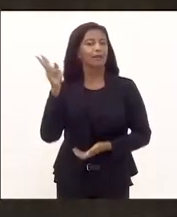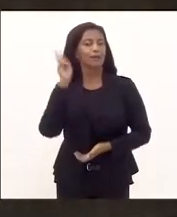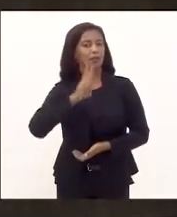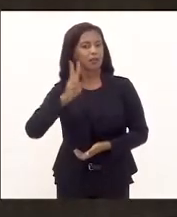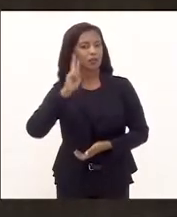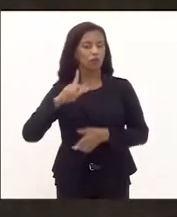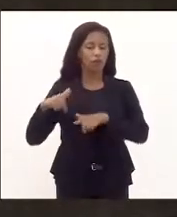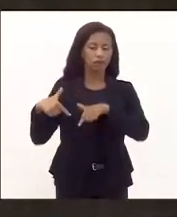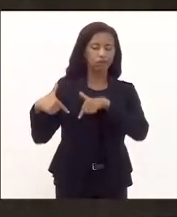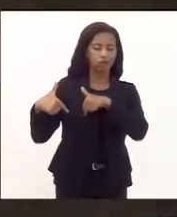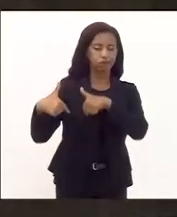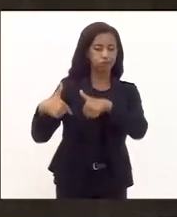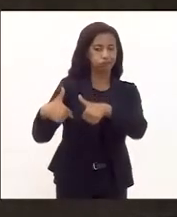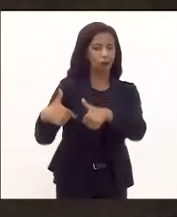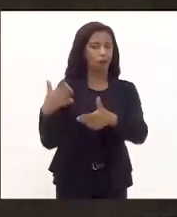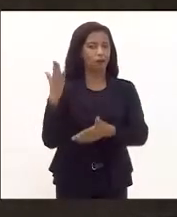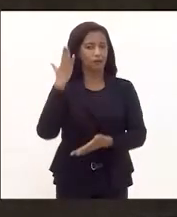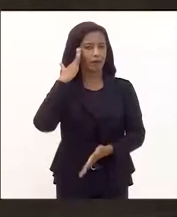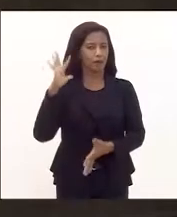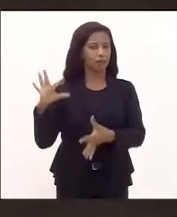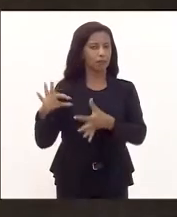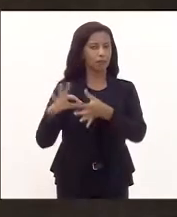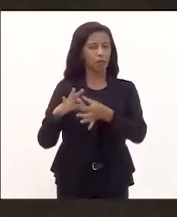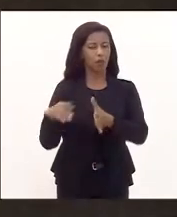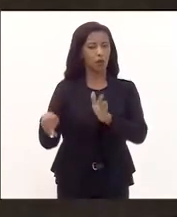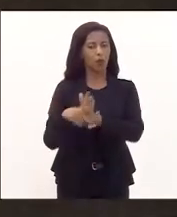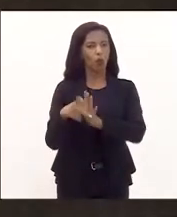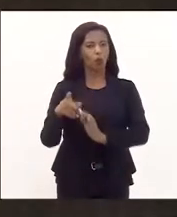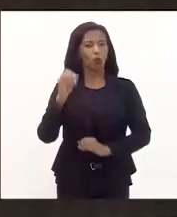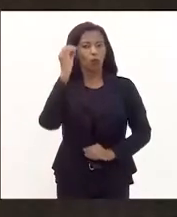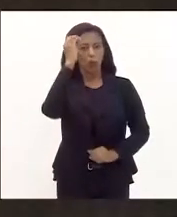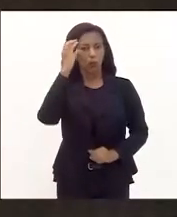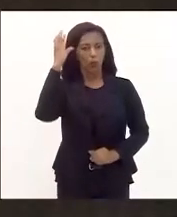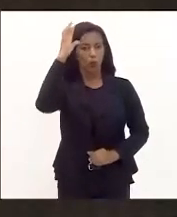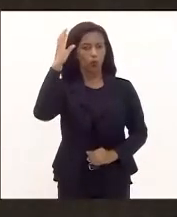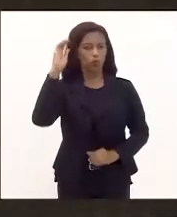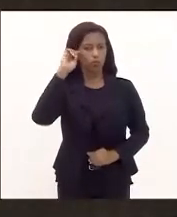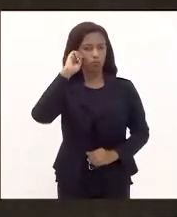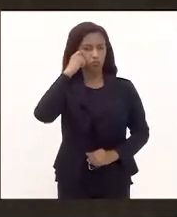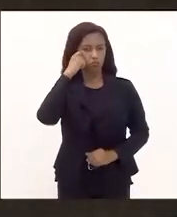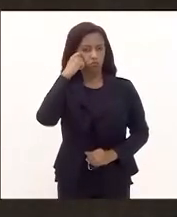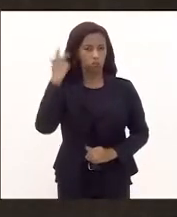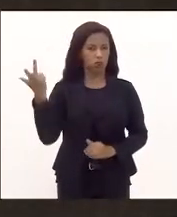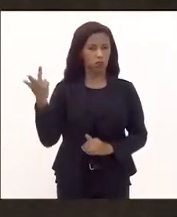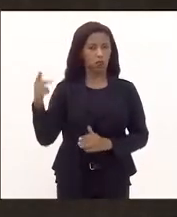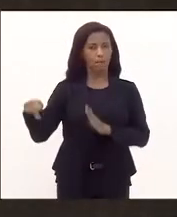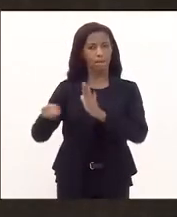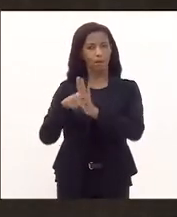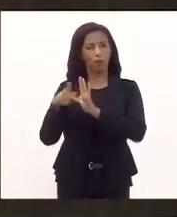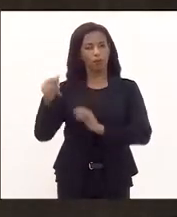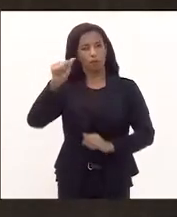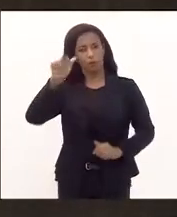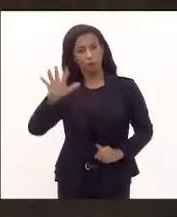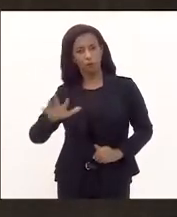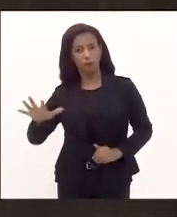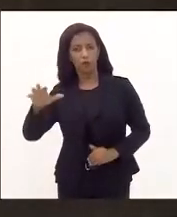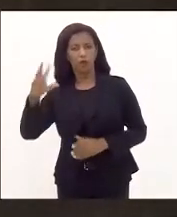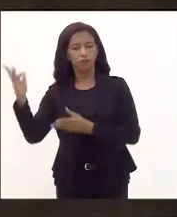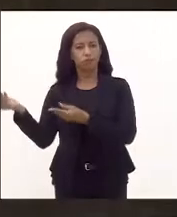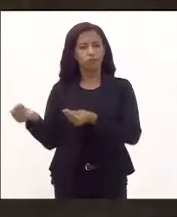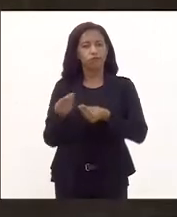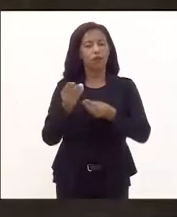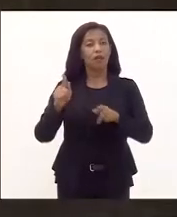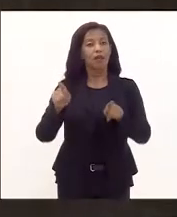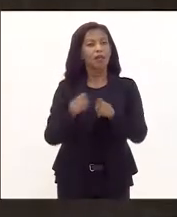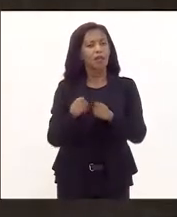dessas ações, extremamente ligadas à cultura negra, né? Em diáspora africana, e que são,